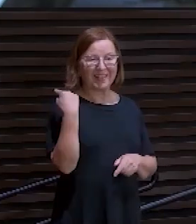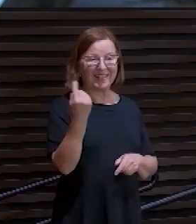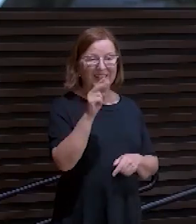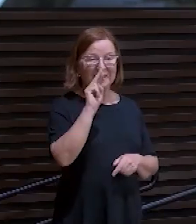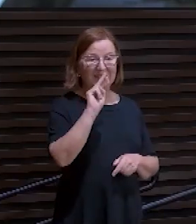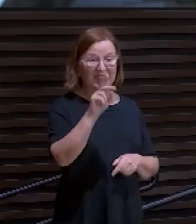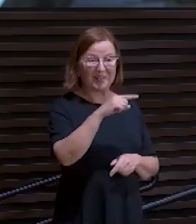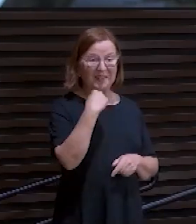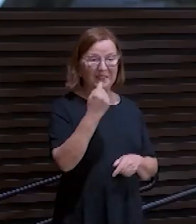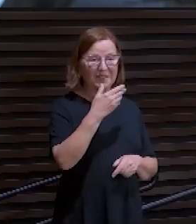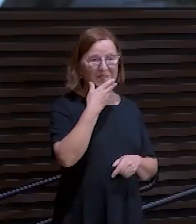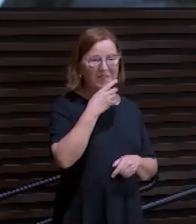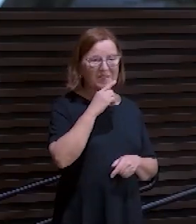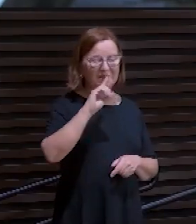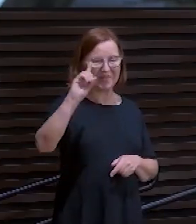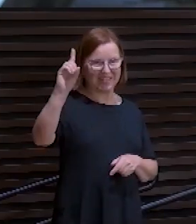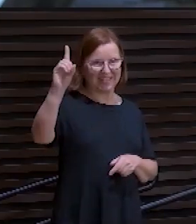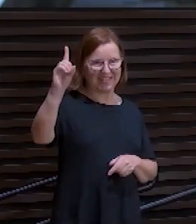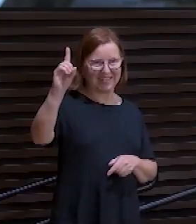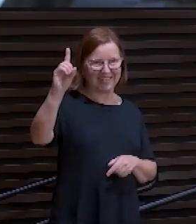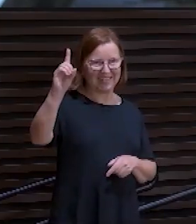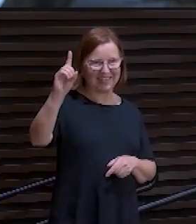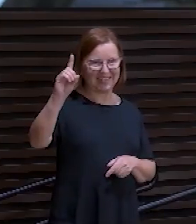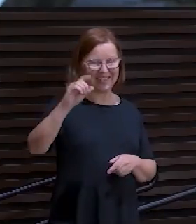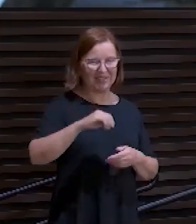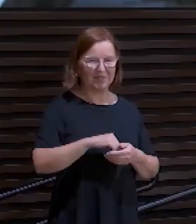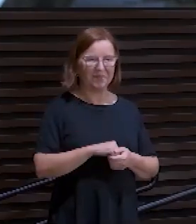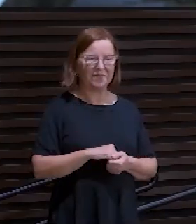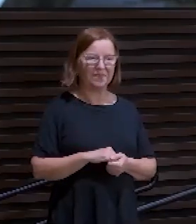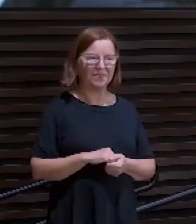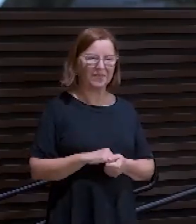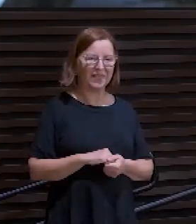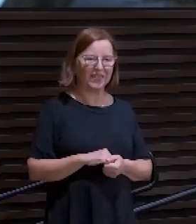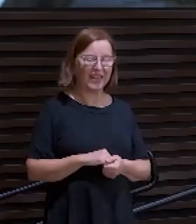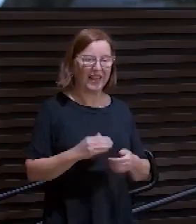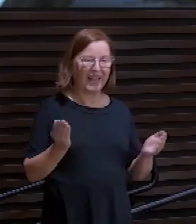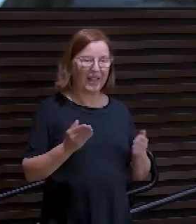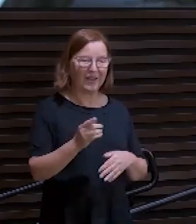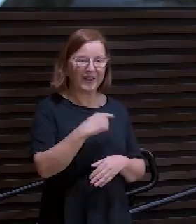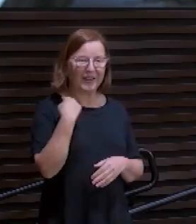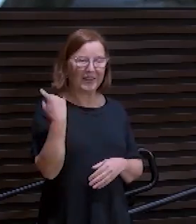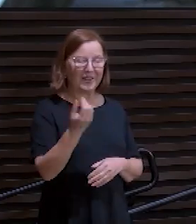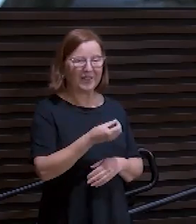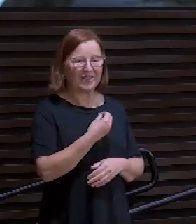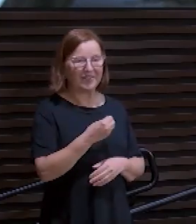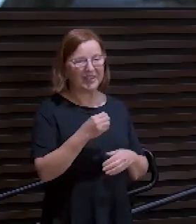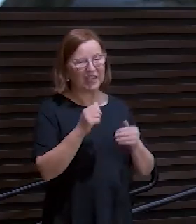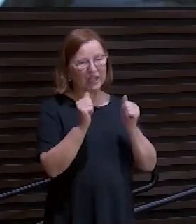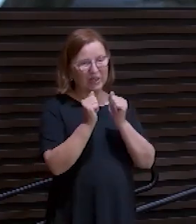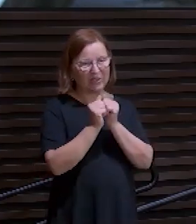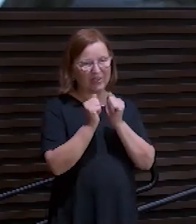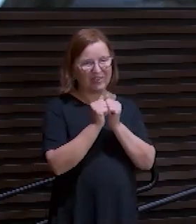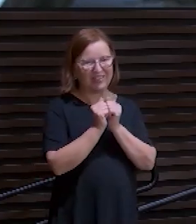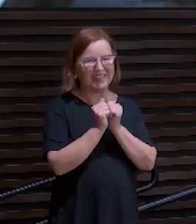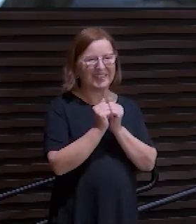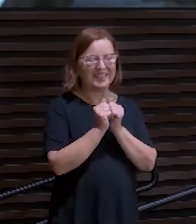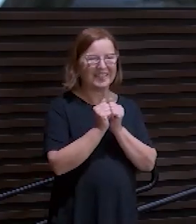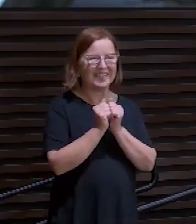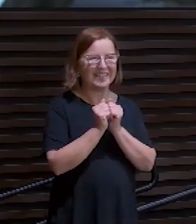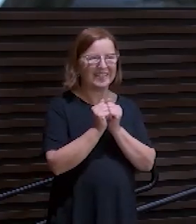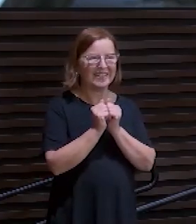Benjamim, nós vamos ter o que nós nunca tivemos antes. Nós vamos conviver. Tudo isso estava ali